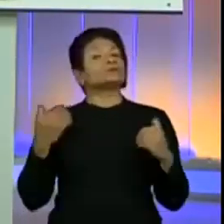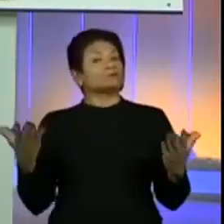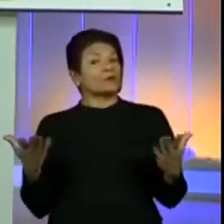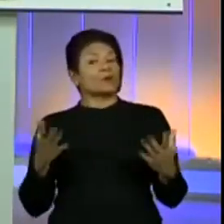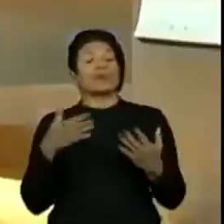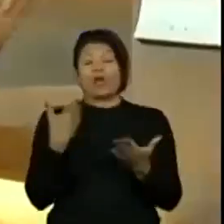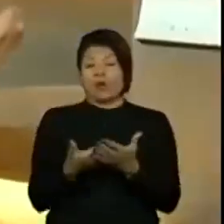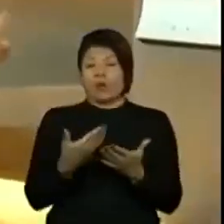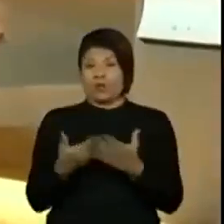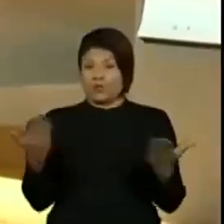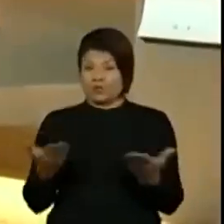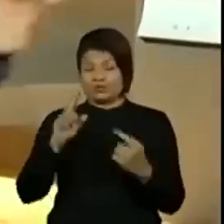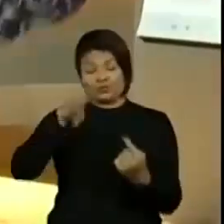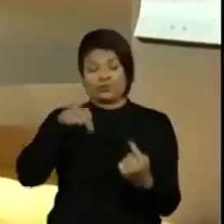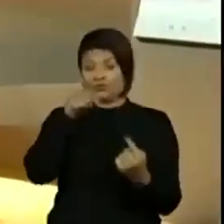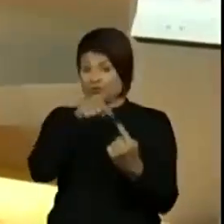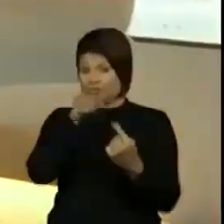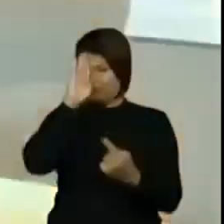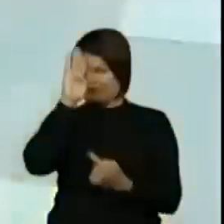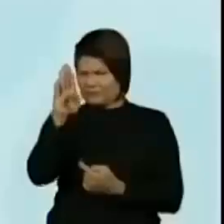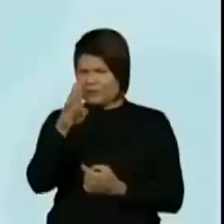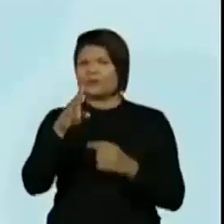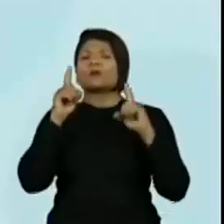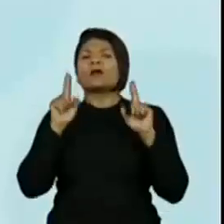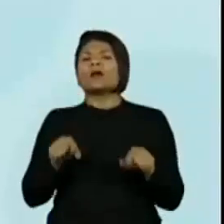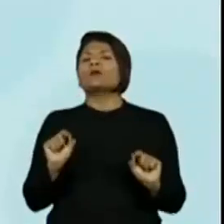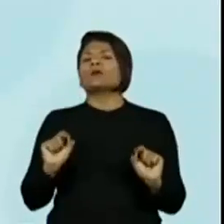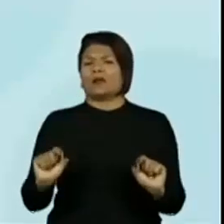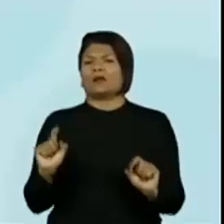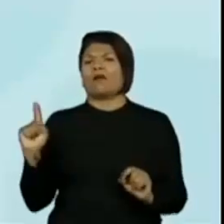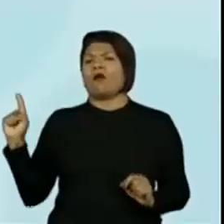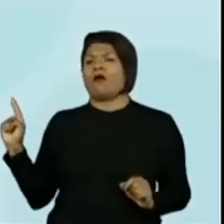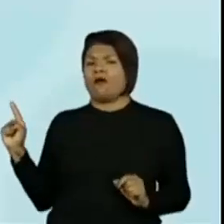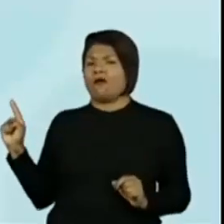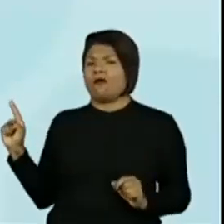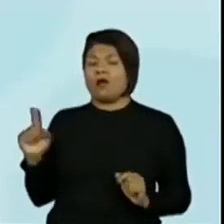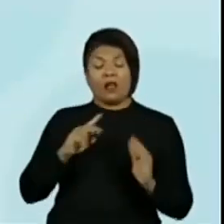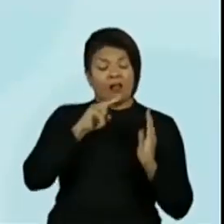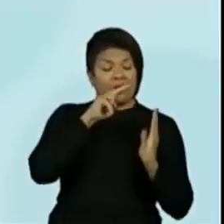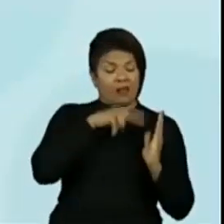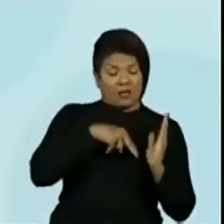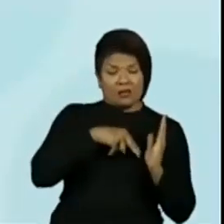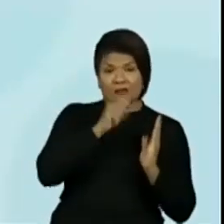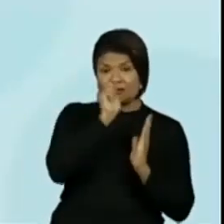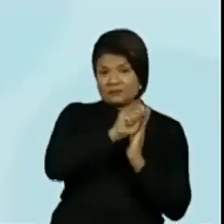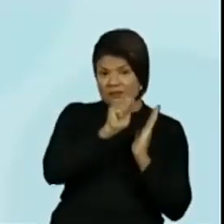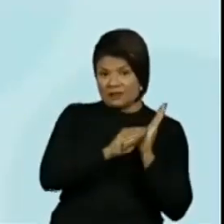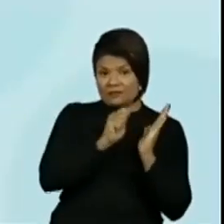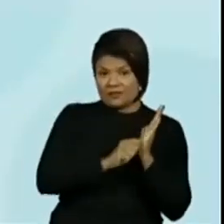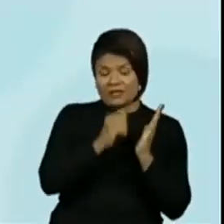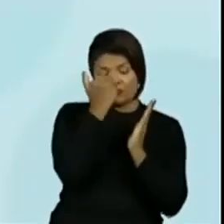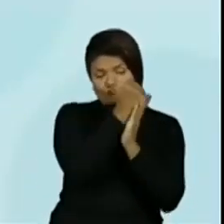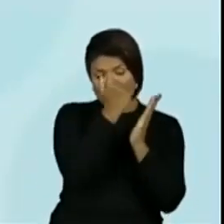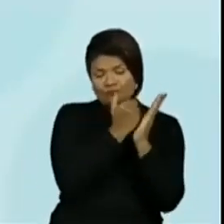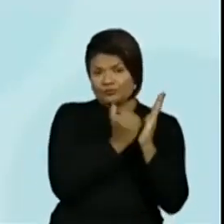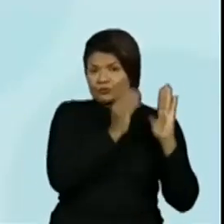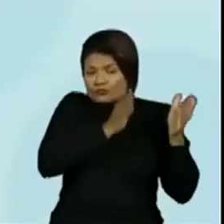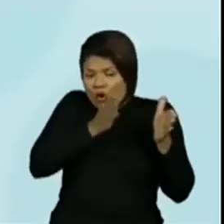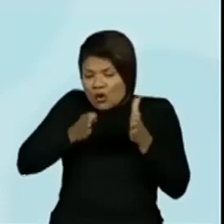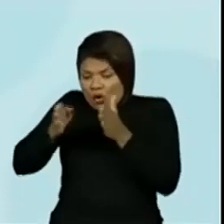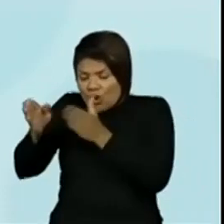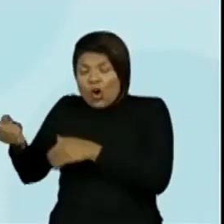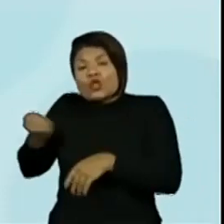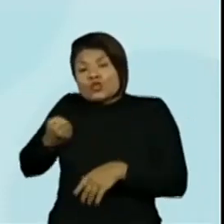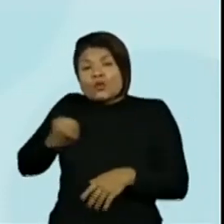a nossa aula tem como objetivo principal justamente ler, escrever e ordenar números naturais com